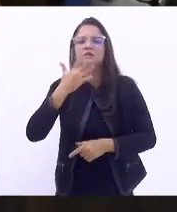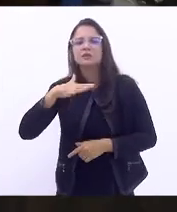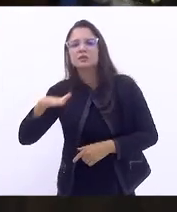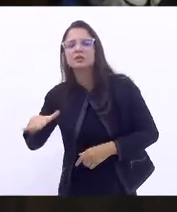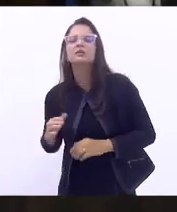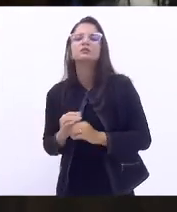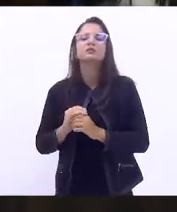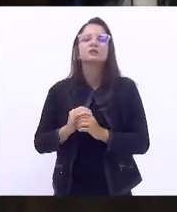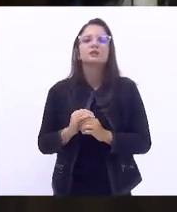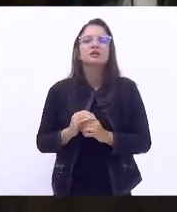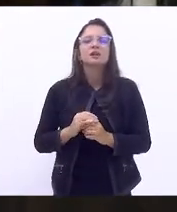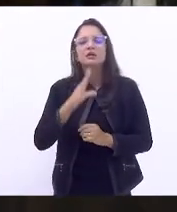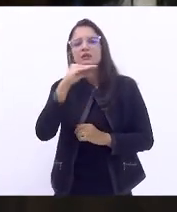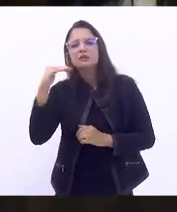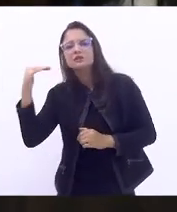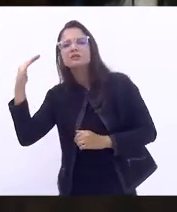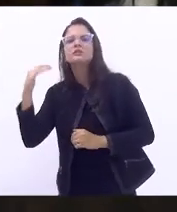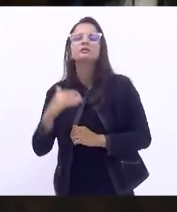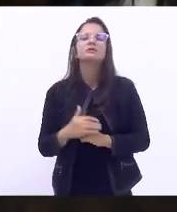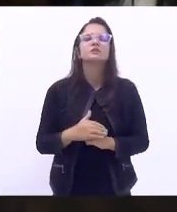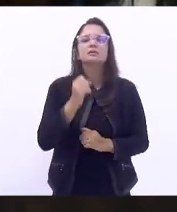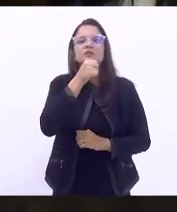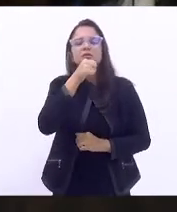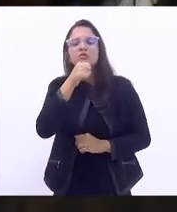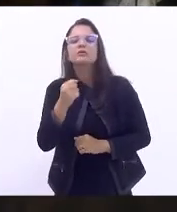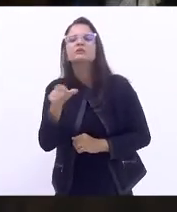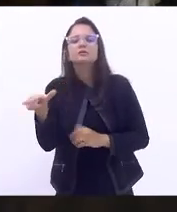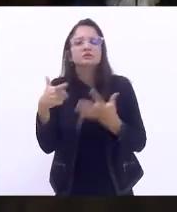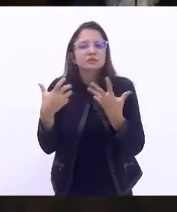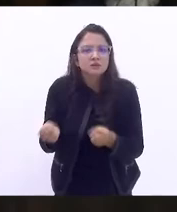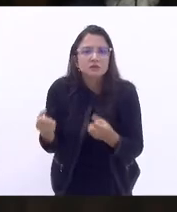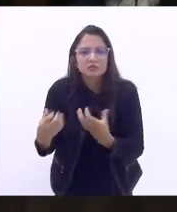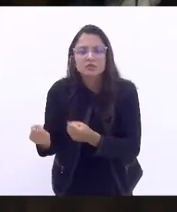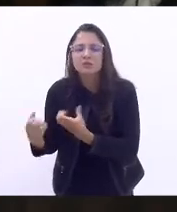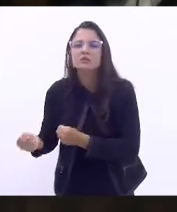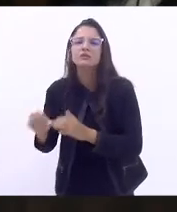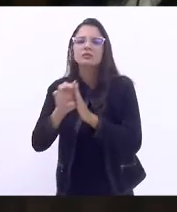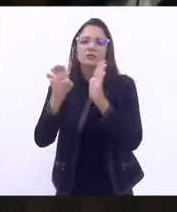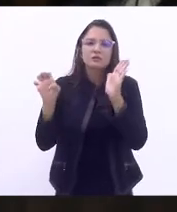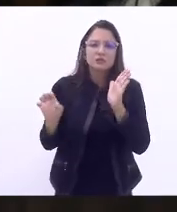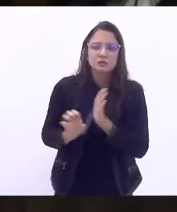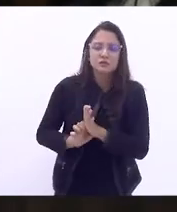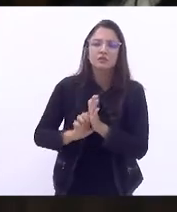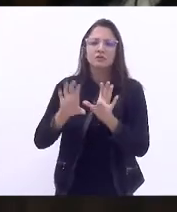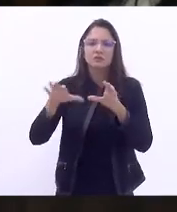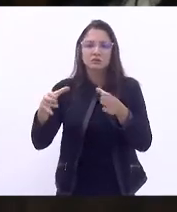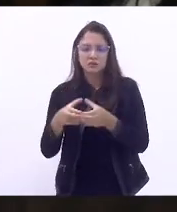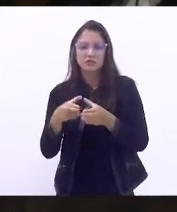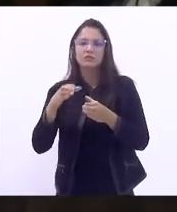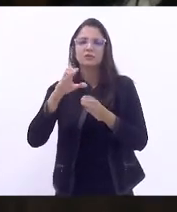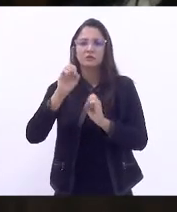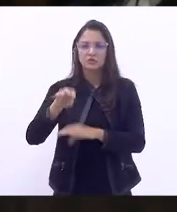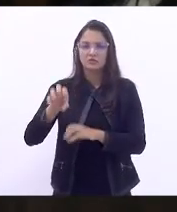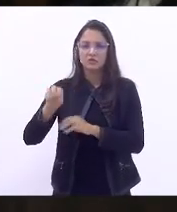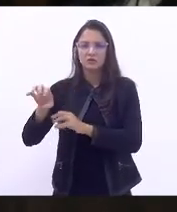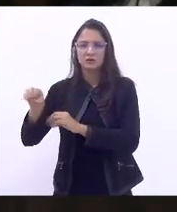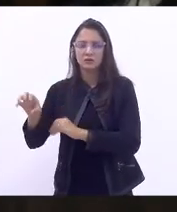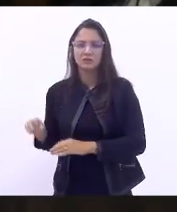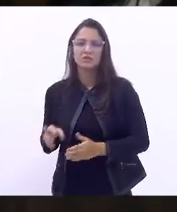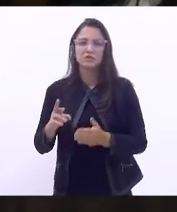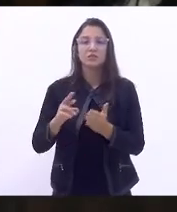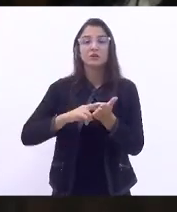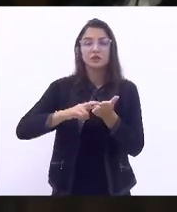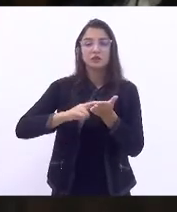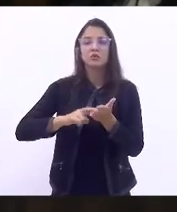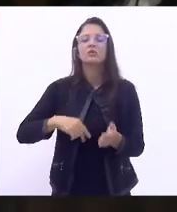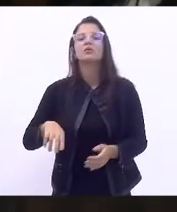de orçamento, finanças, fiscalização financeira e controle, favorável, com emendas, com as emendas da Comissão de Educação. Relatores, deputados Jorge Felipe